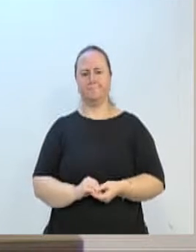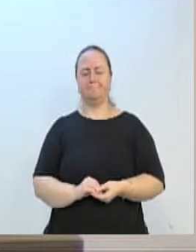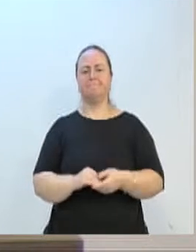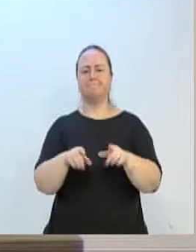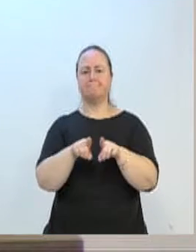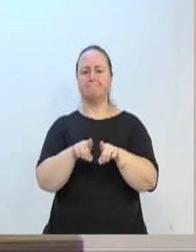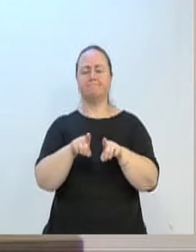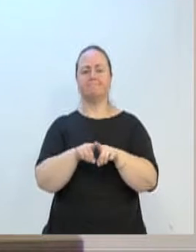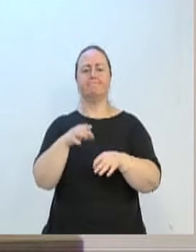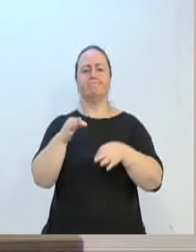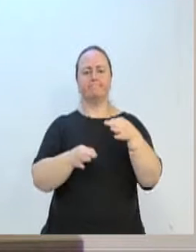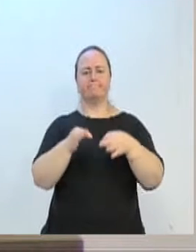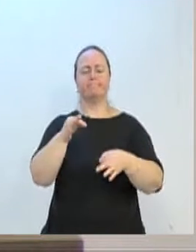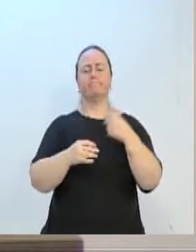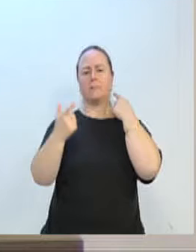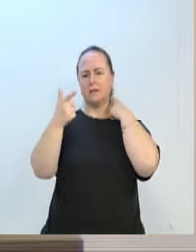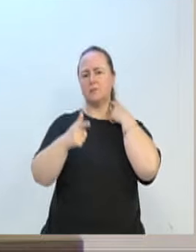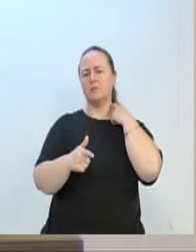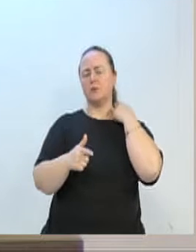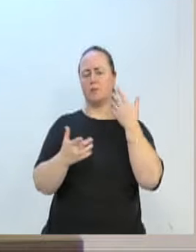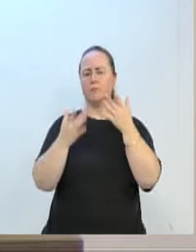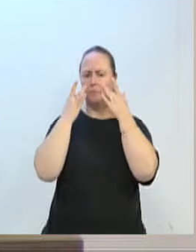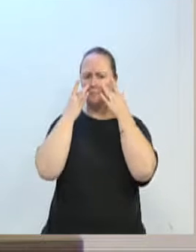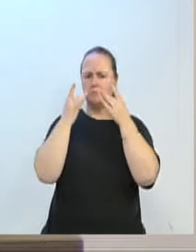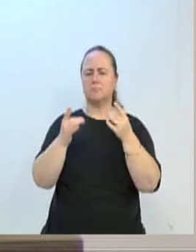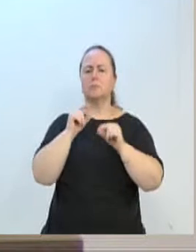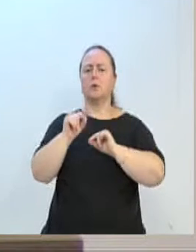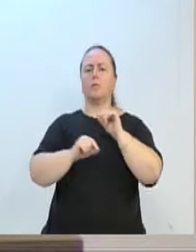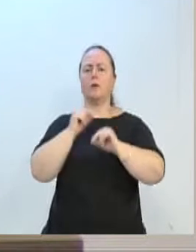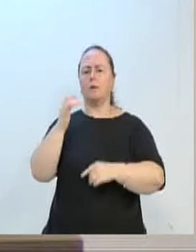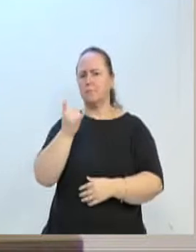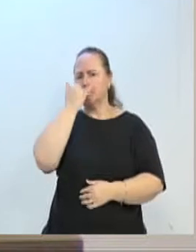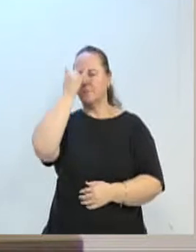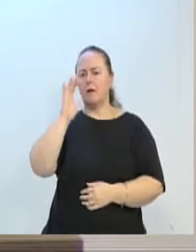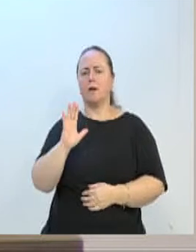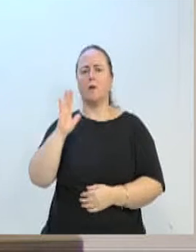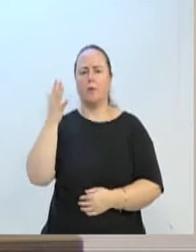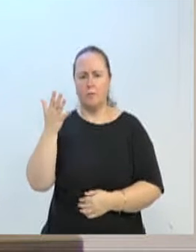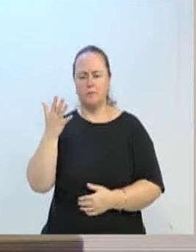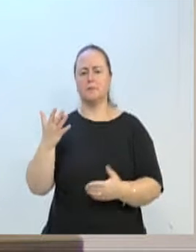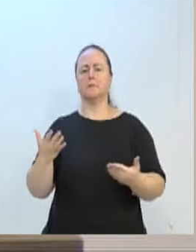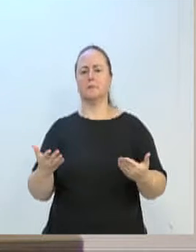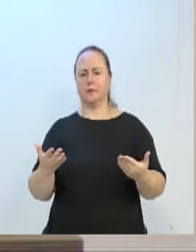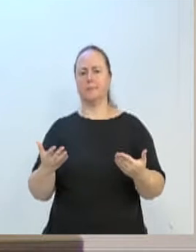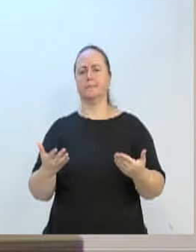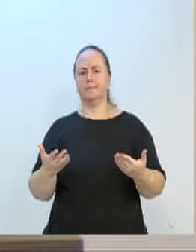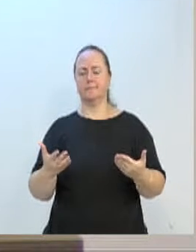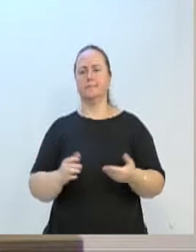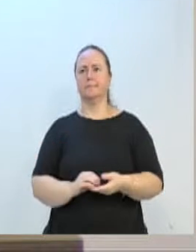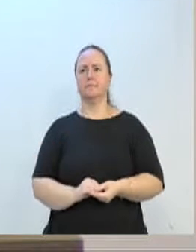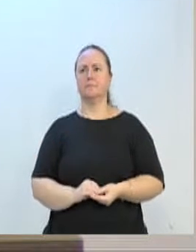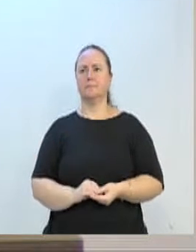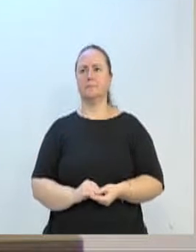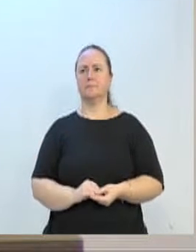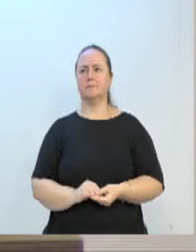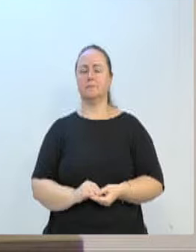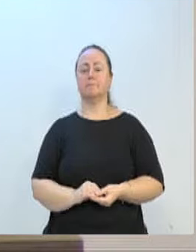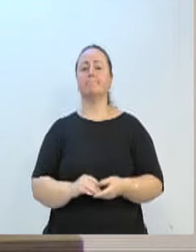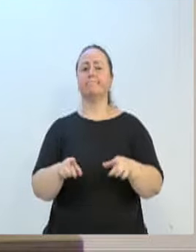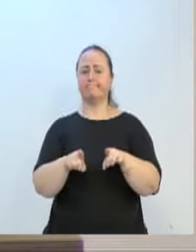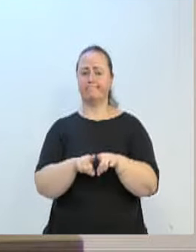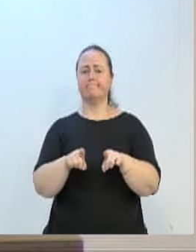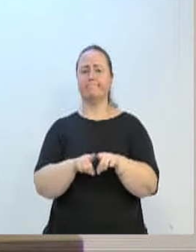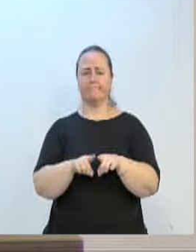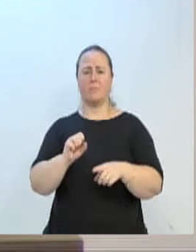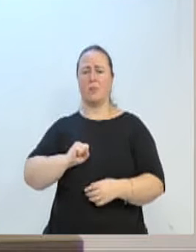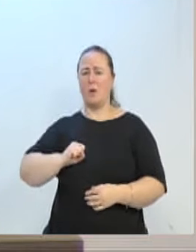judiciário cada vez mais se atente aos acontecimentos, apure os fatos, aplique a legislação, o rigor da lei. Eu já sofri, inclusive, muitas vezes ataques de